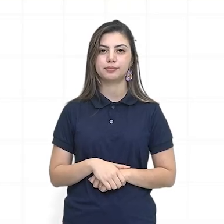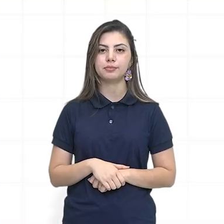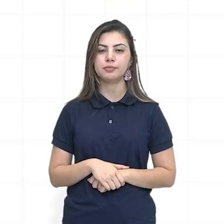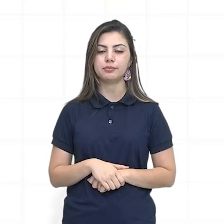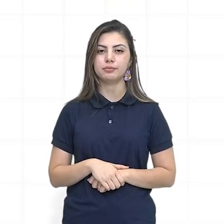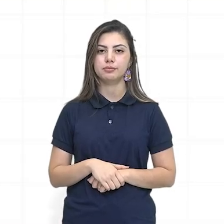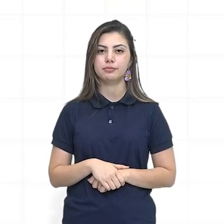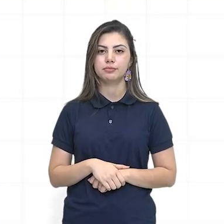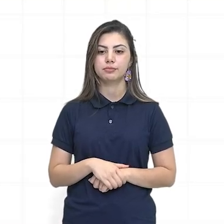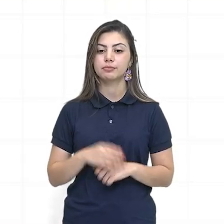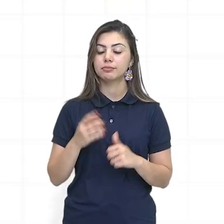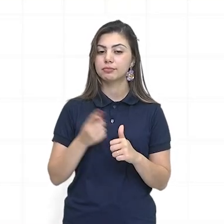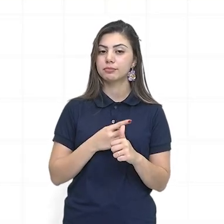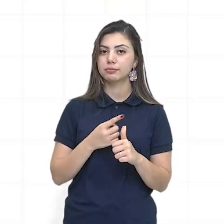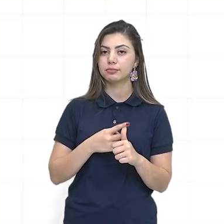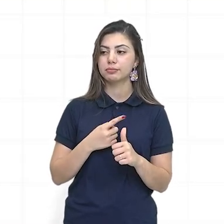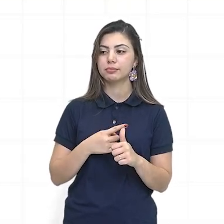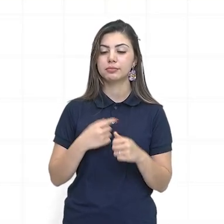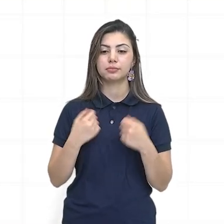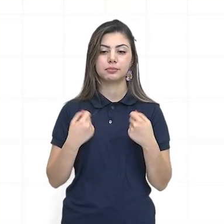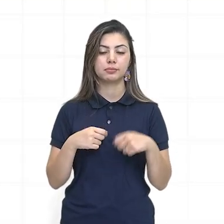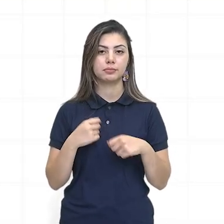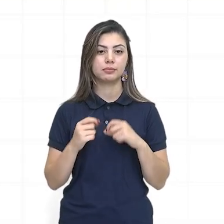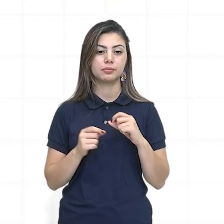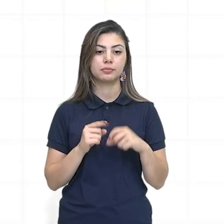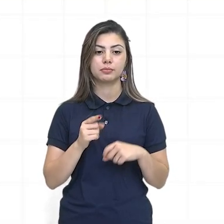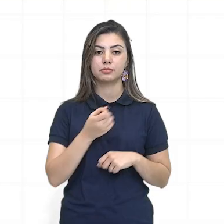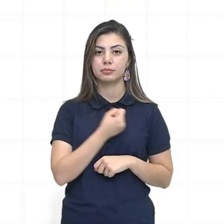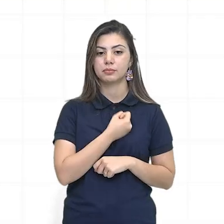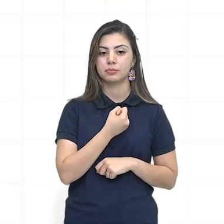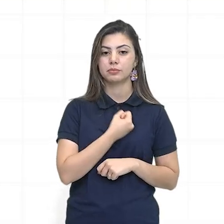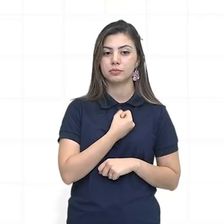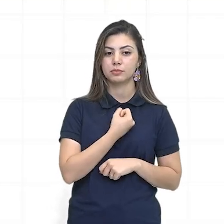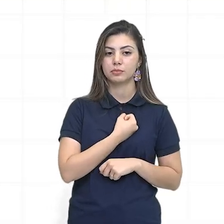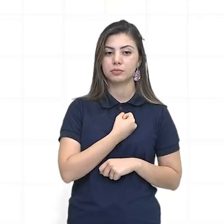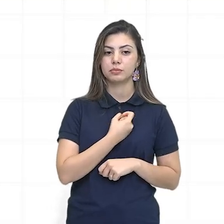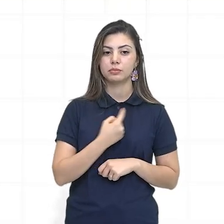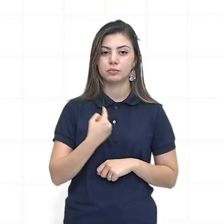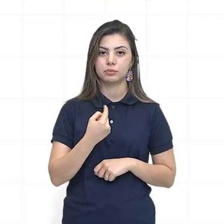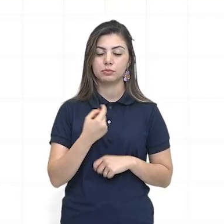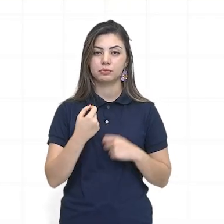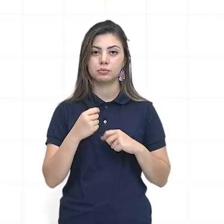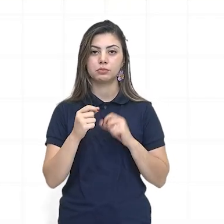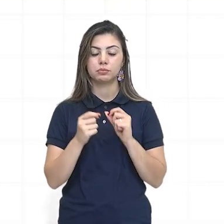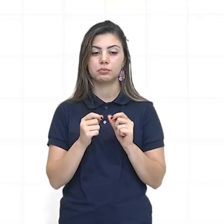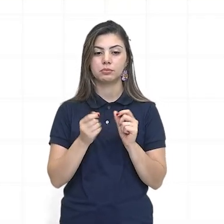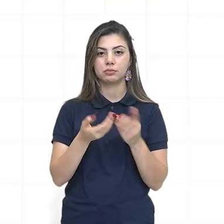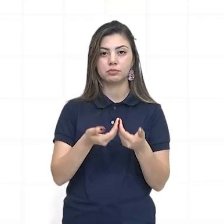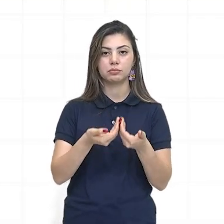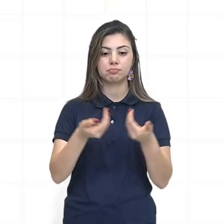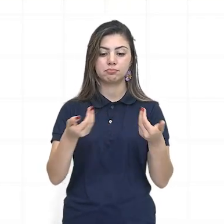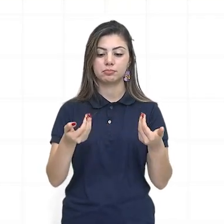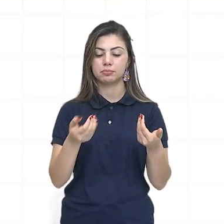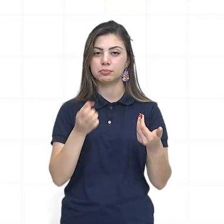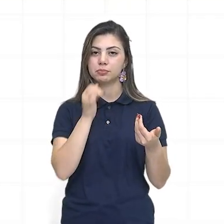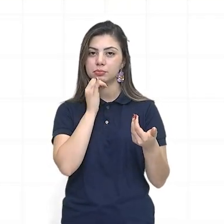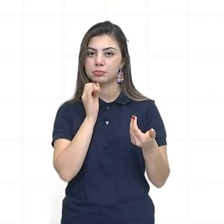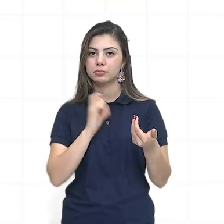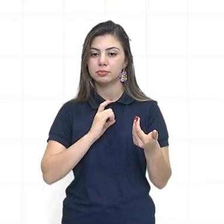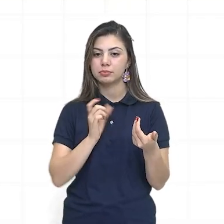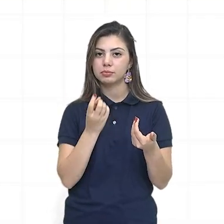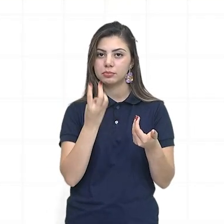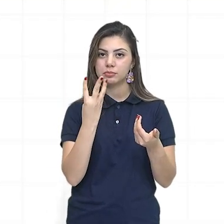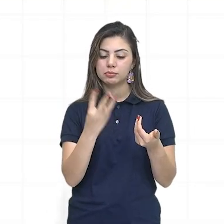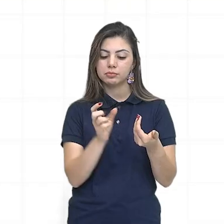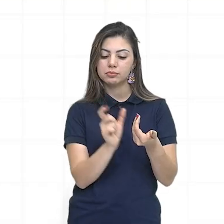né? Primeiramente, vamos dividir o número dado a cada 3 casas, né?